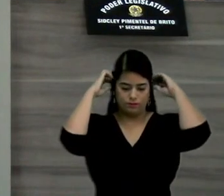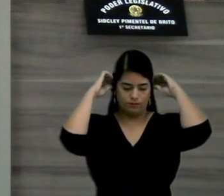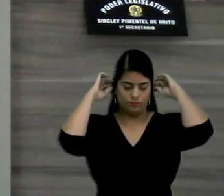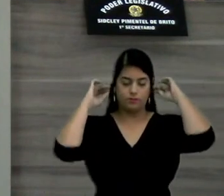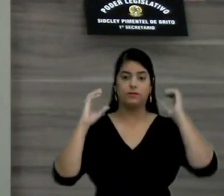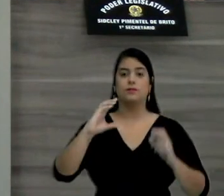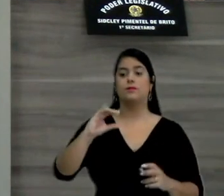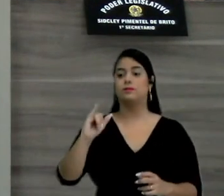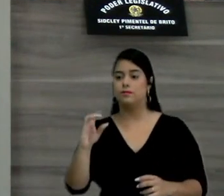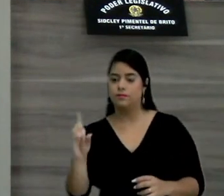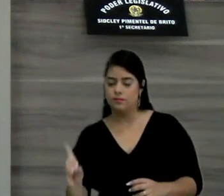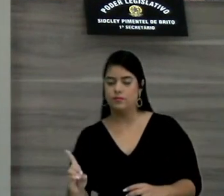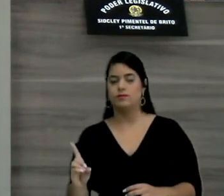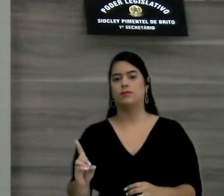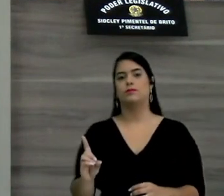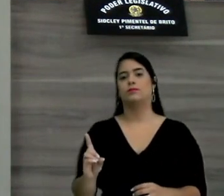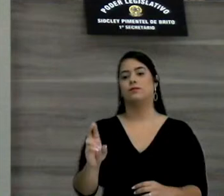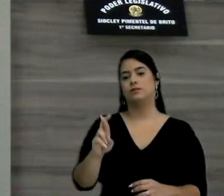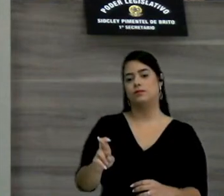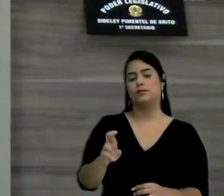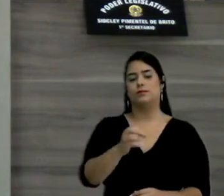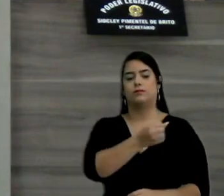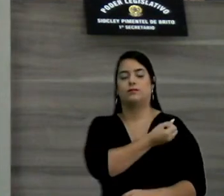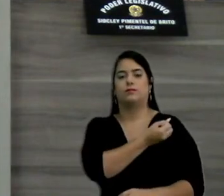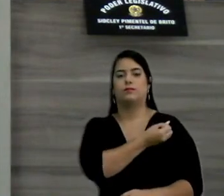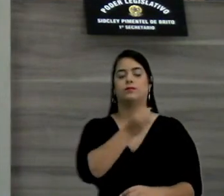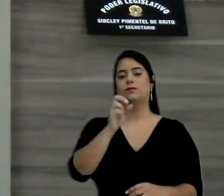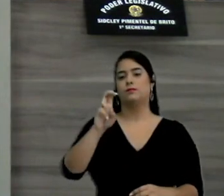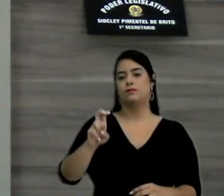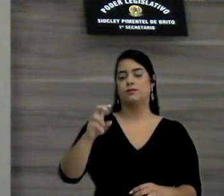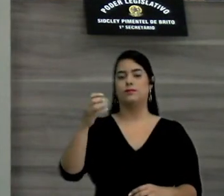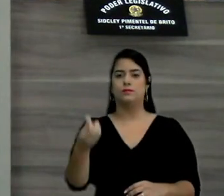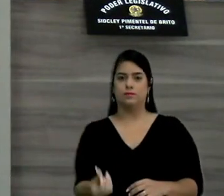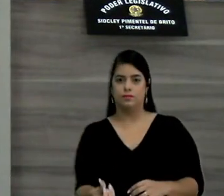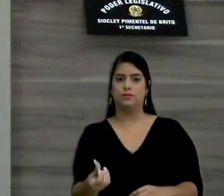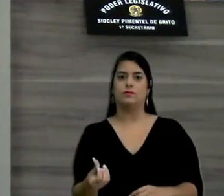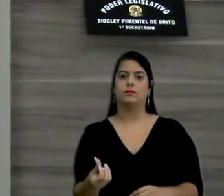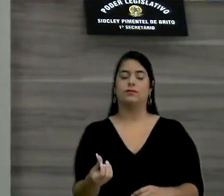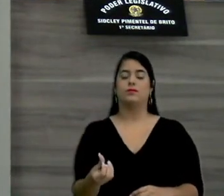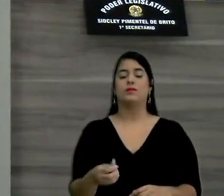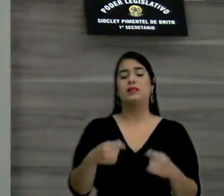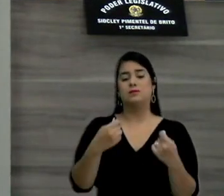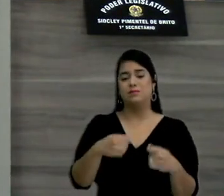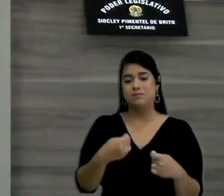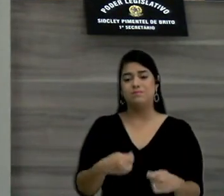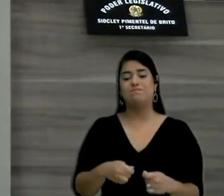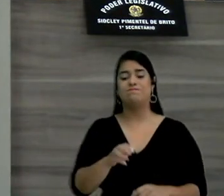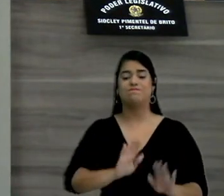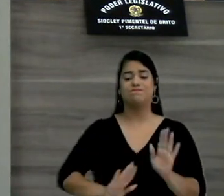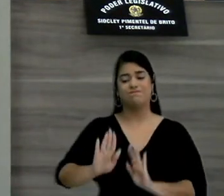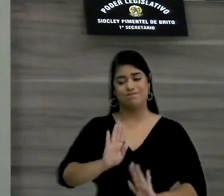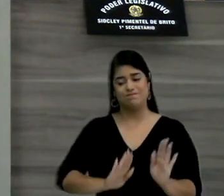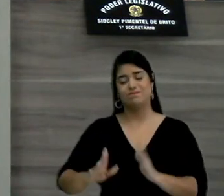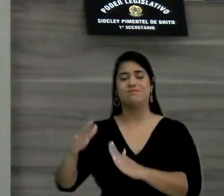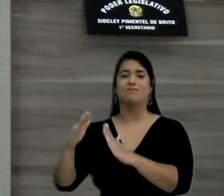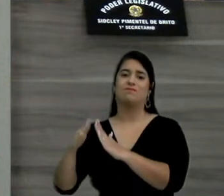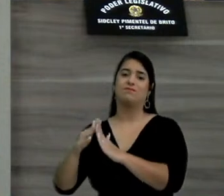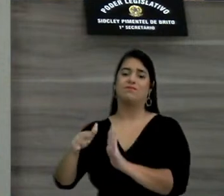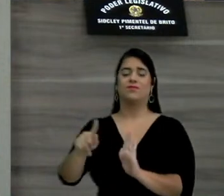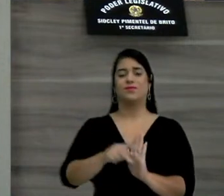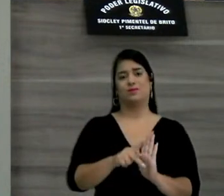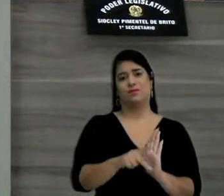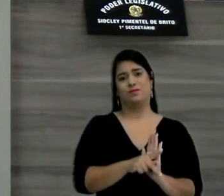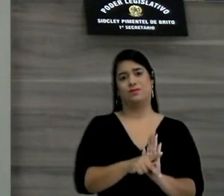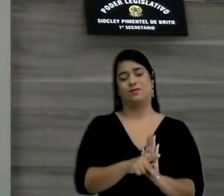r56 controladas em uso de ventilação mecânica por traqueostomia sem previsão de desm em alimentação